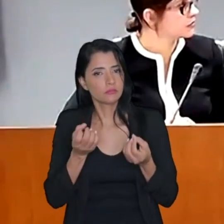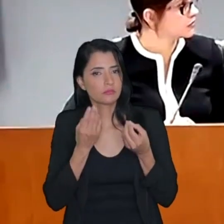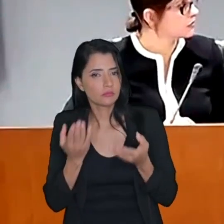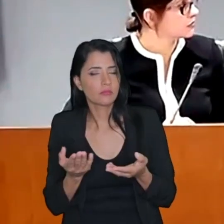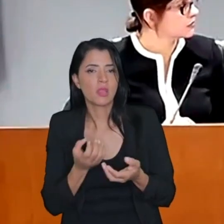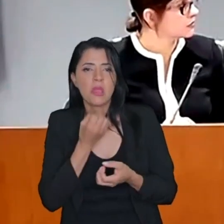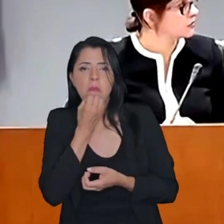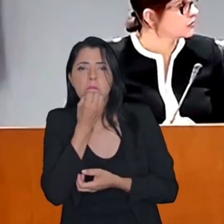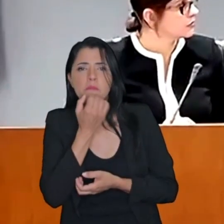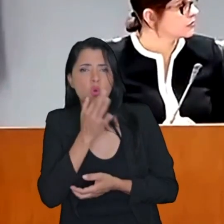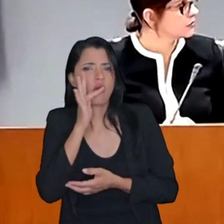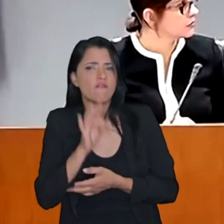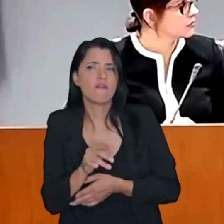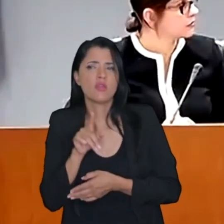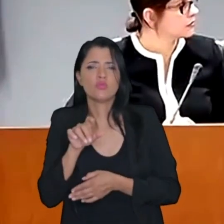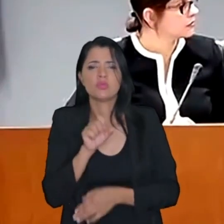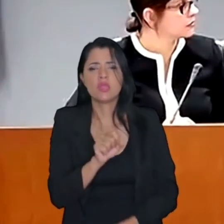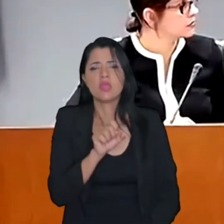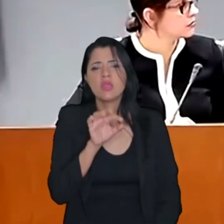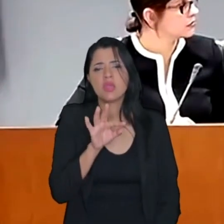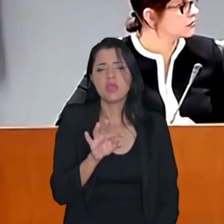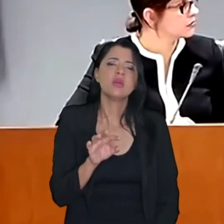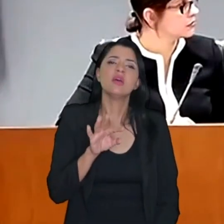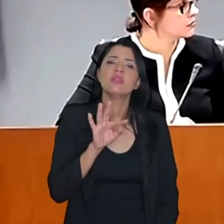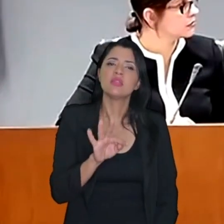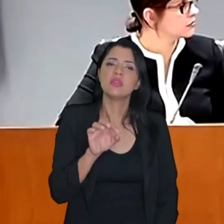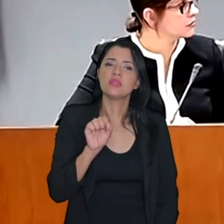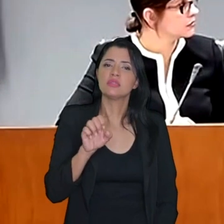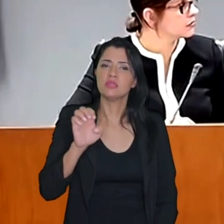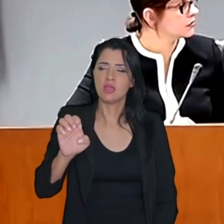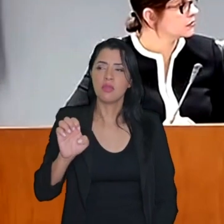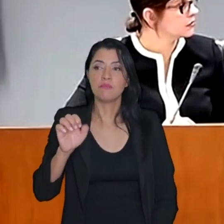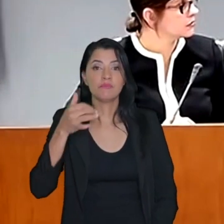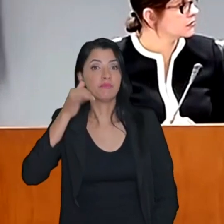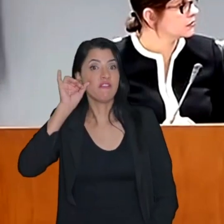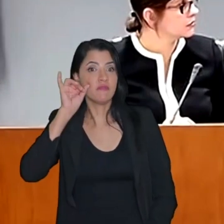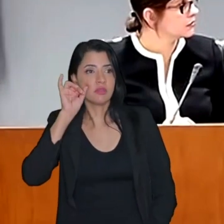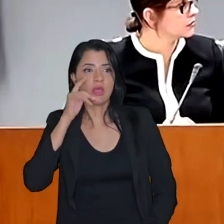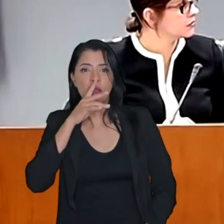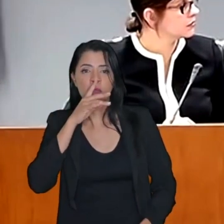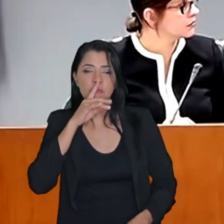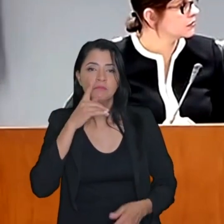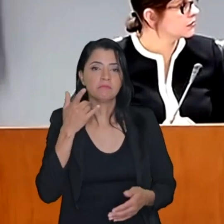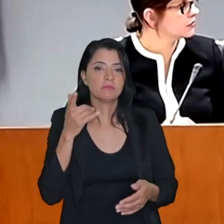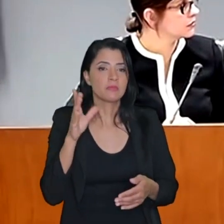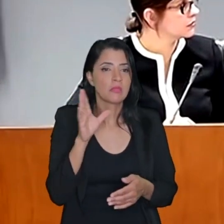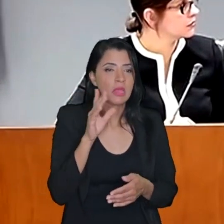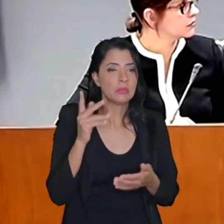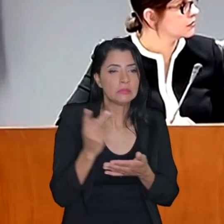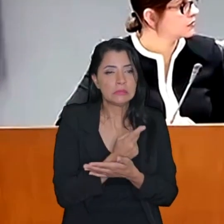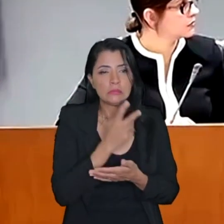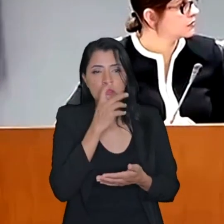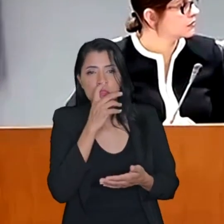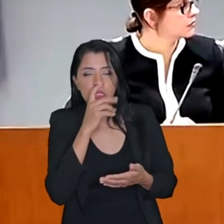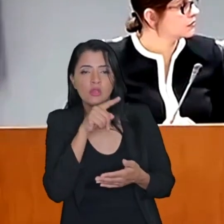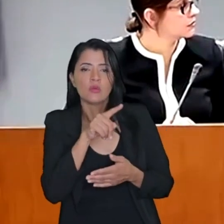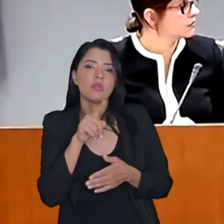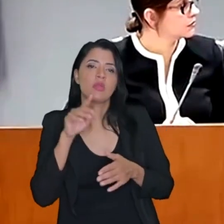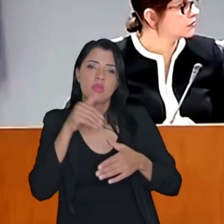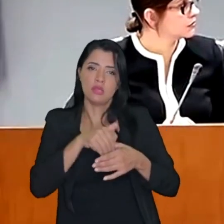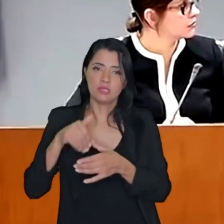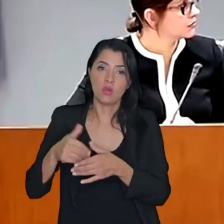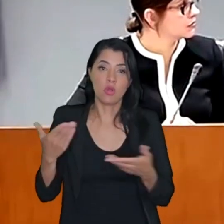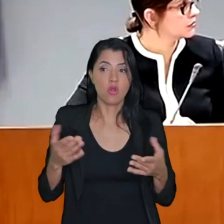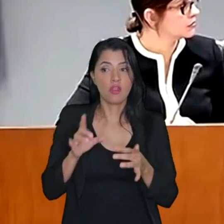forneceu de boa fé para o TSE, né, poder evitar as fraudes em eleições, agora vão ser vendidos pelo CEP